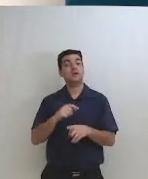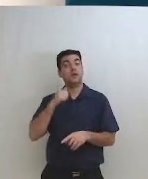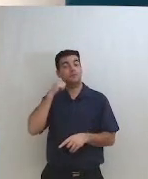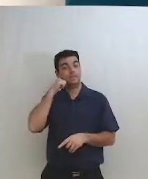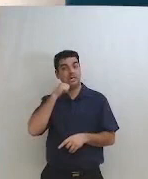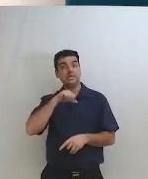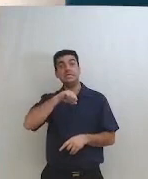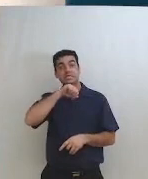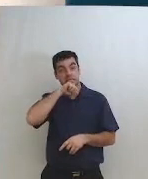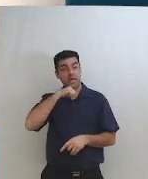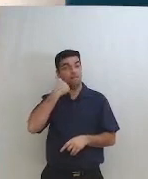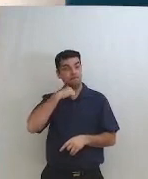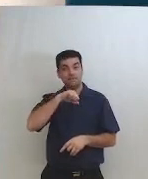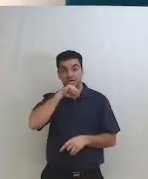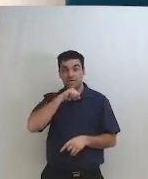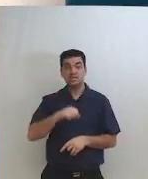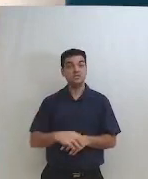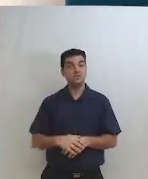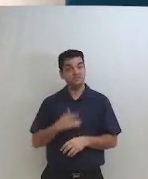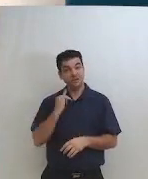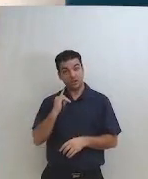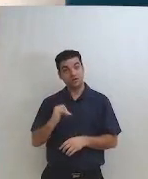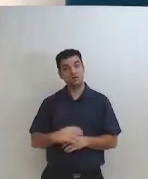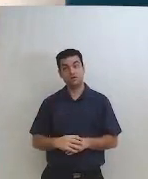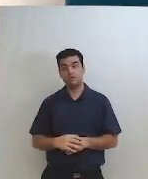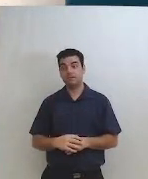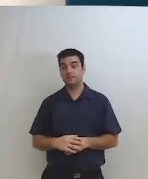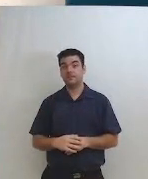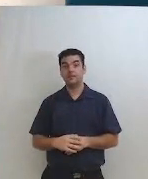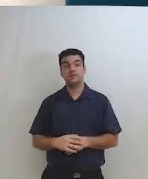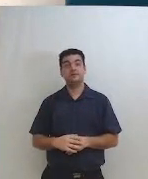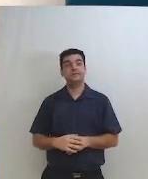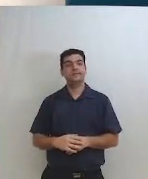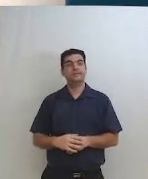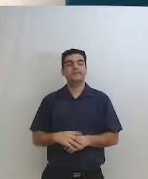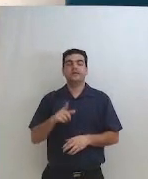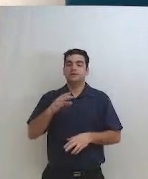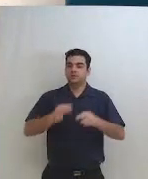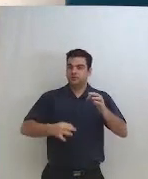A própria genitora da vítima, quando ouvida em sede judicial,